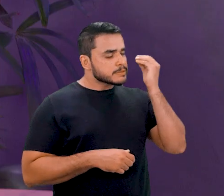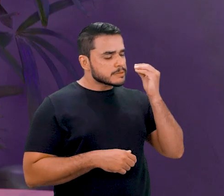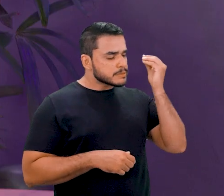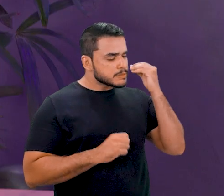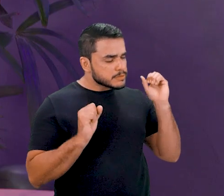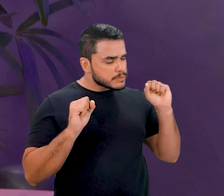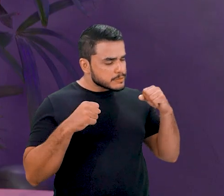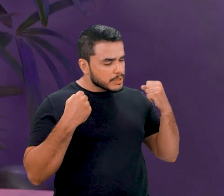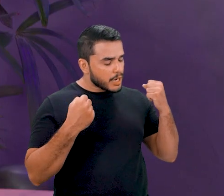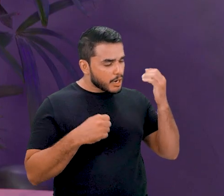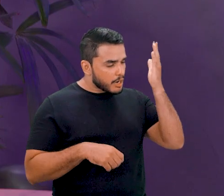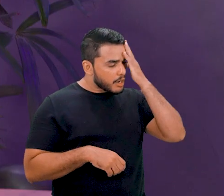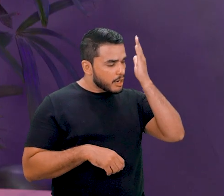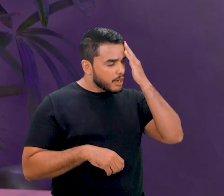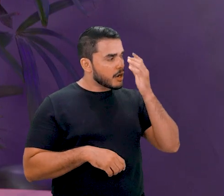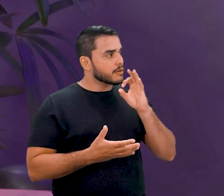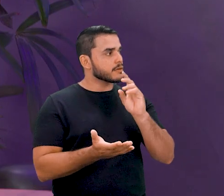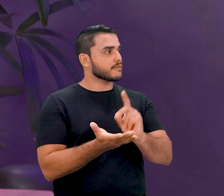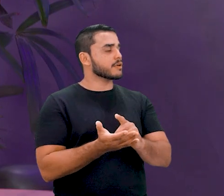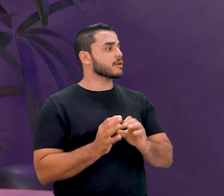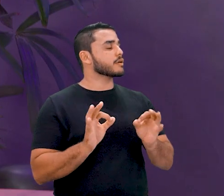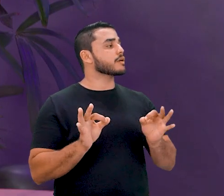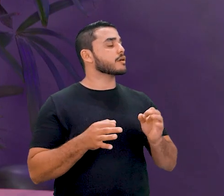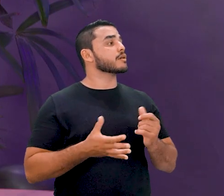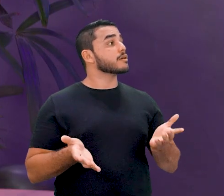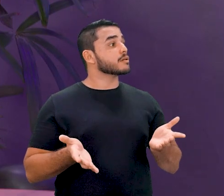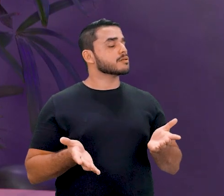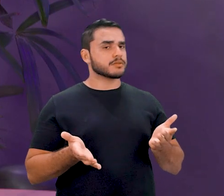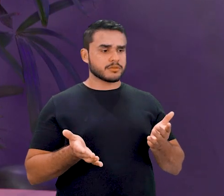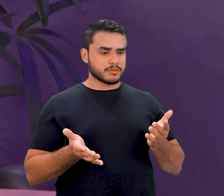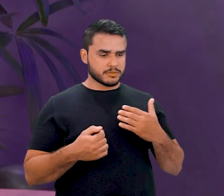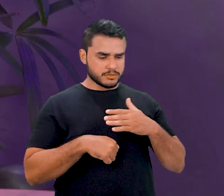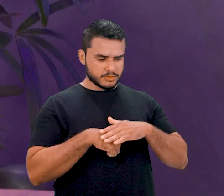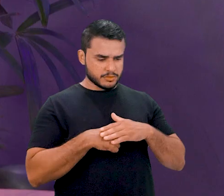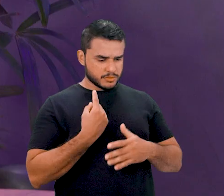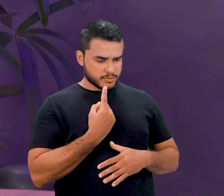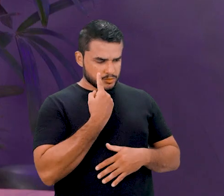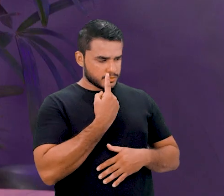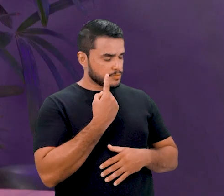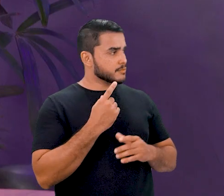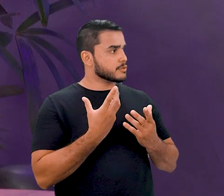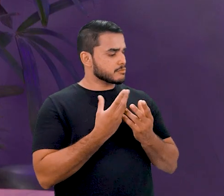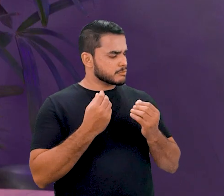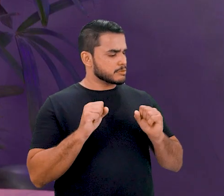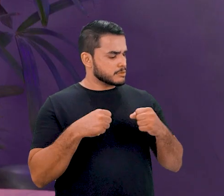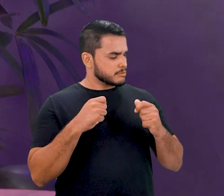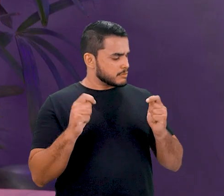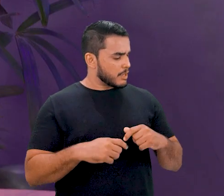consegui entender muito que não é só sobre mim, né? É sobre muitas